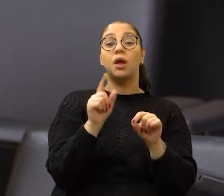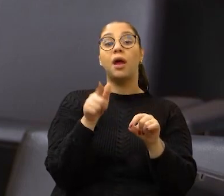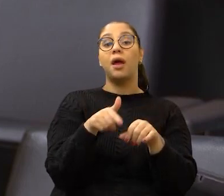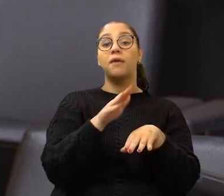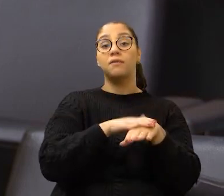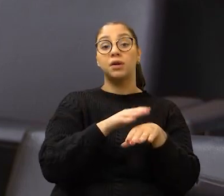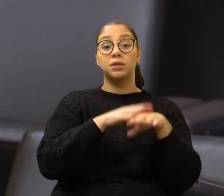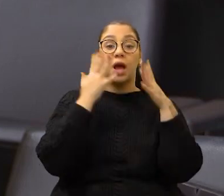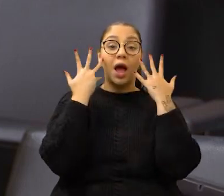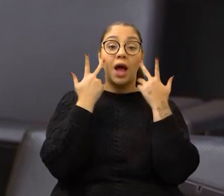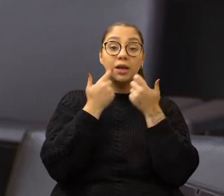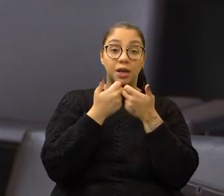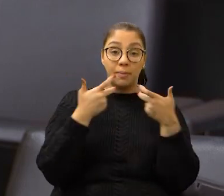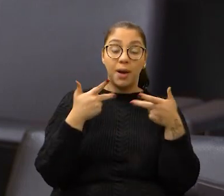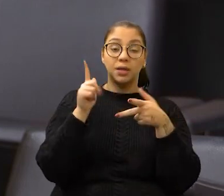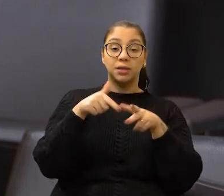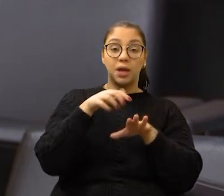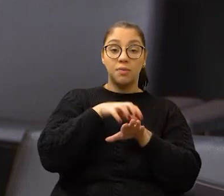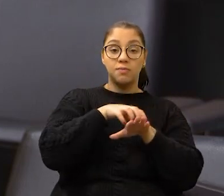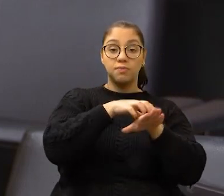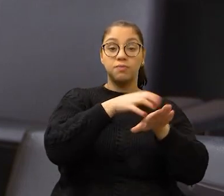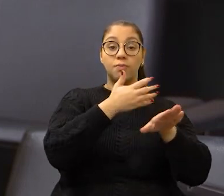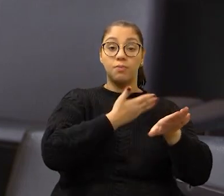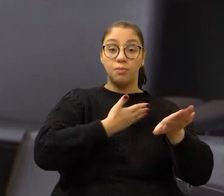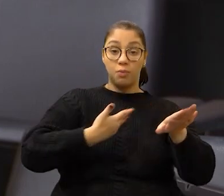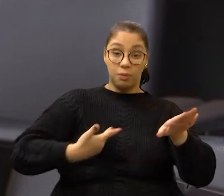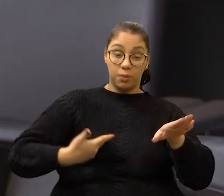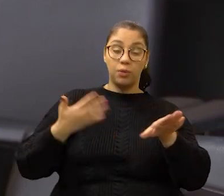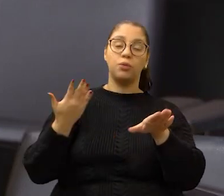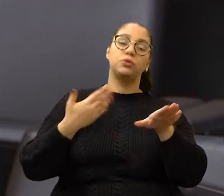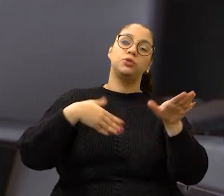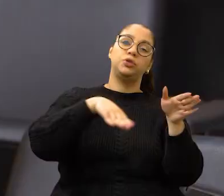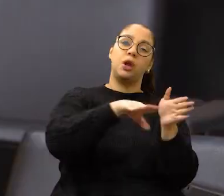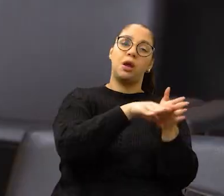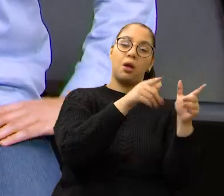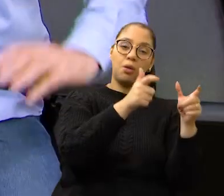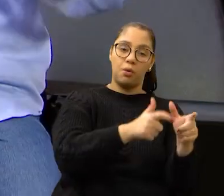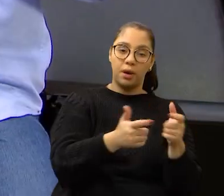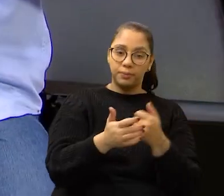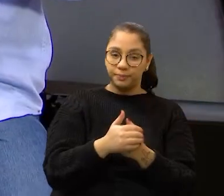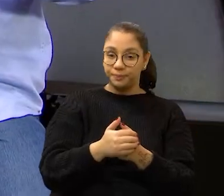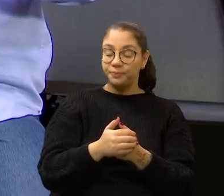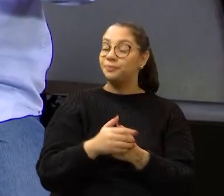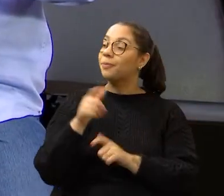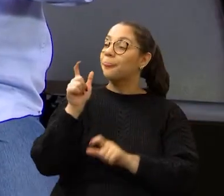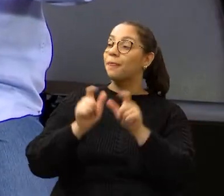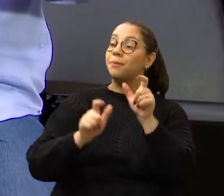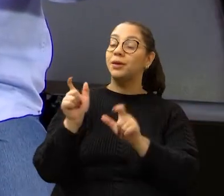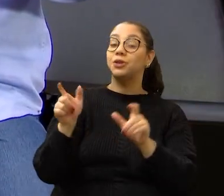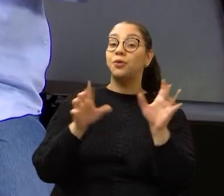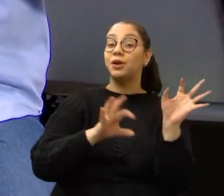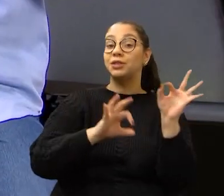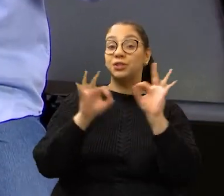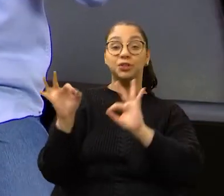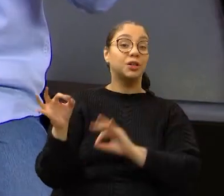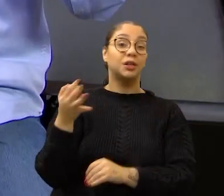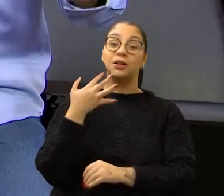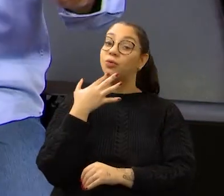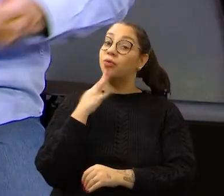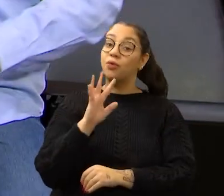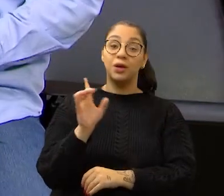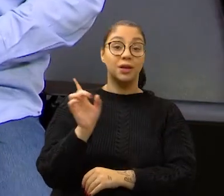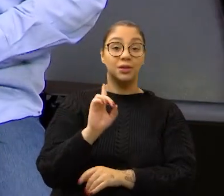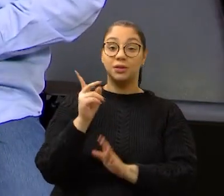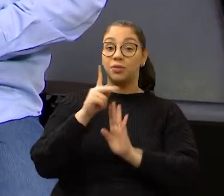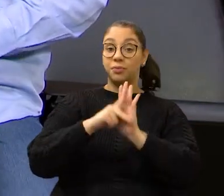fazer com que o seu animal, através da condução pública, possa chegar ao seu destino. Para quem está nos acompanhando, não